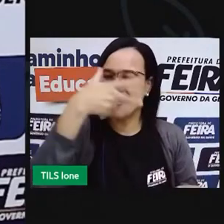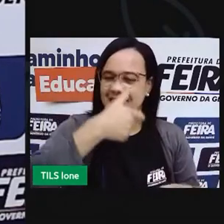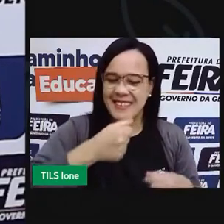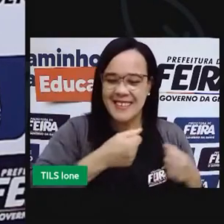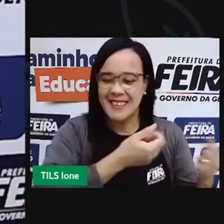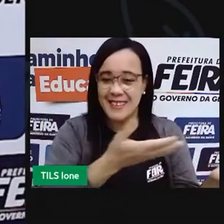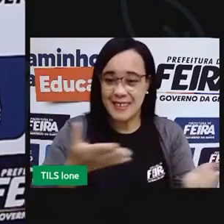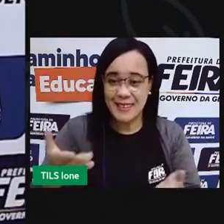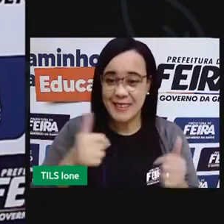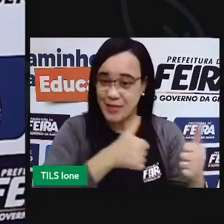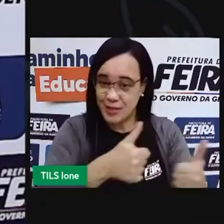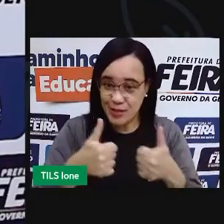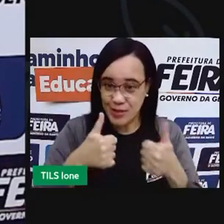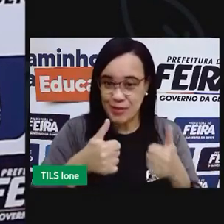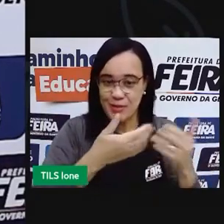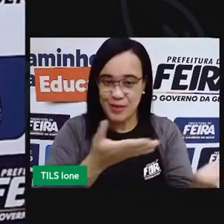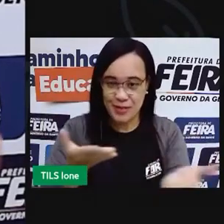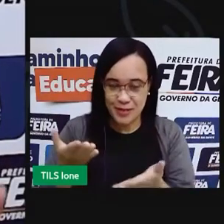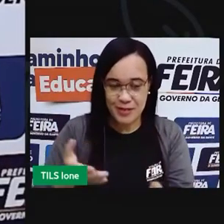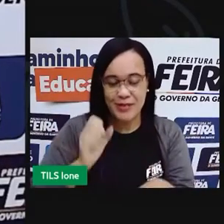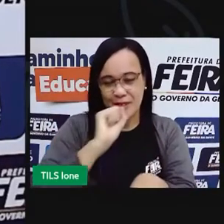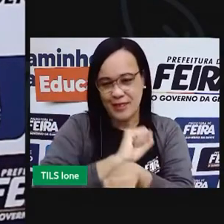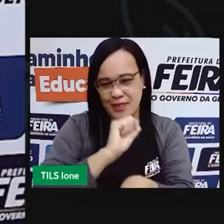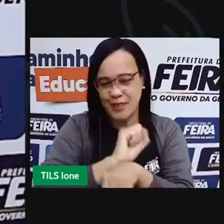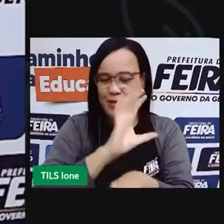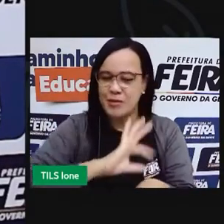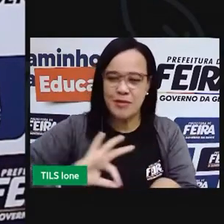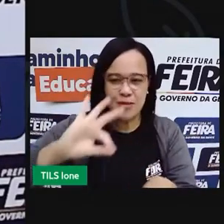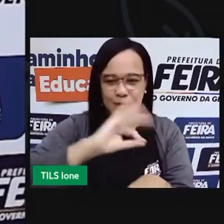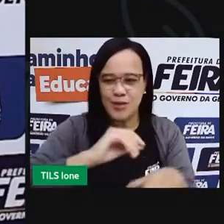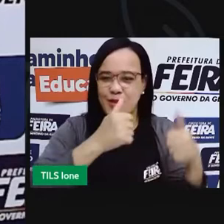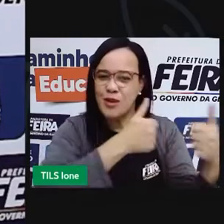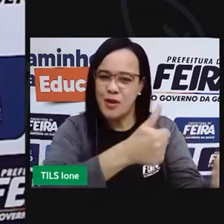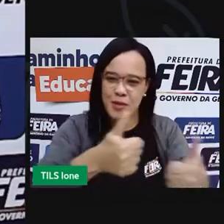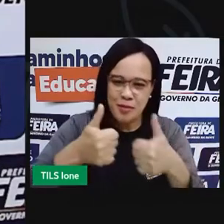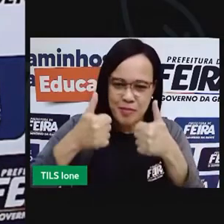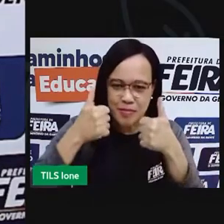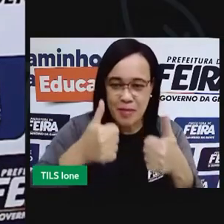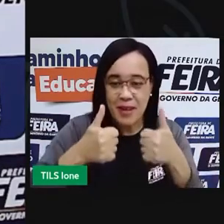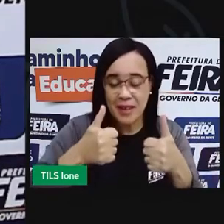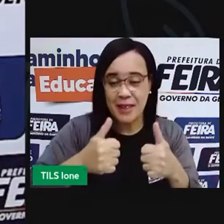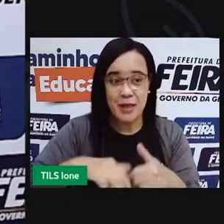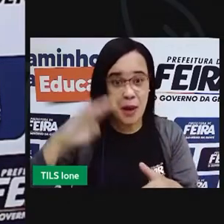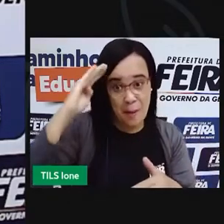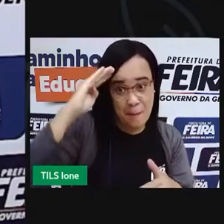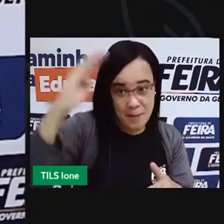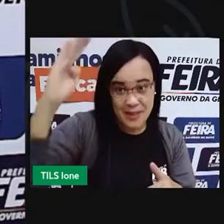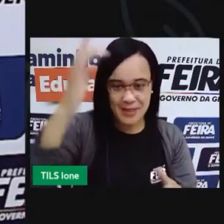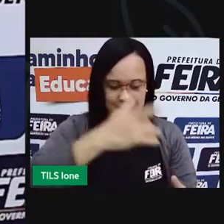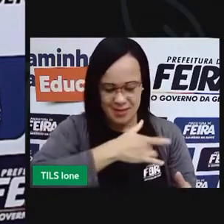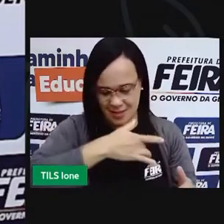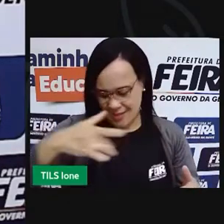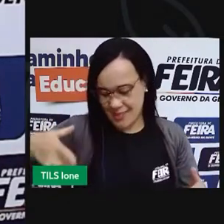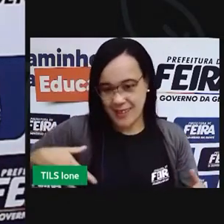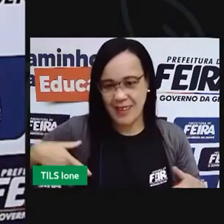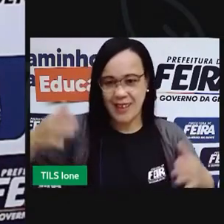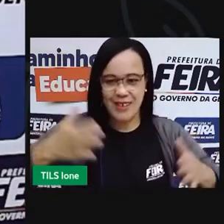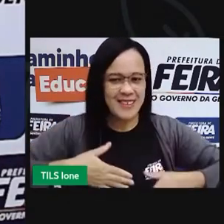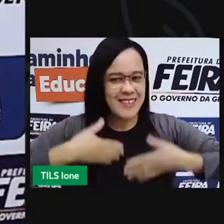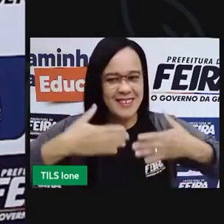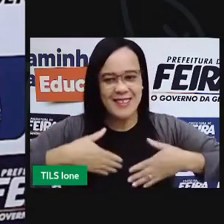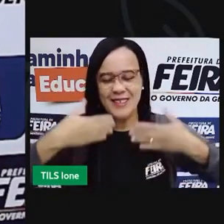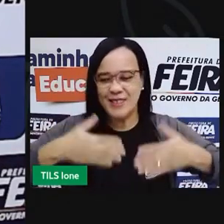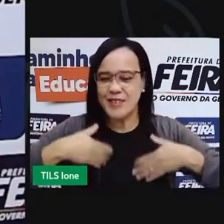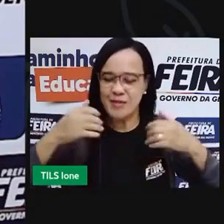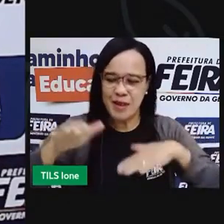Tudo bem com vocês? Espero que estejam todos muito bem, principalmente bem de saúde e animados para a gente começar mais um